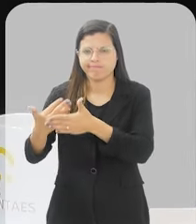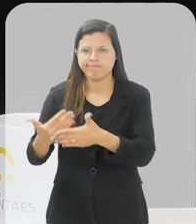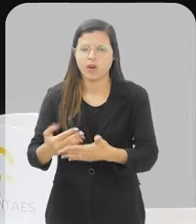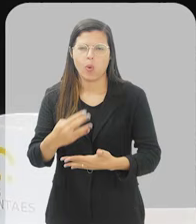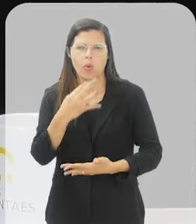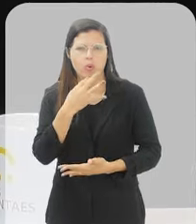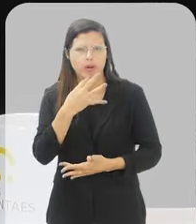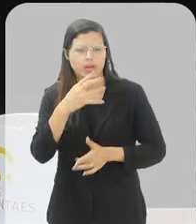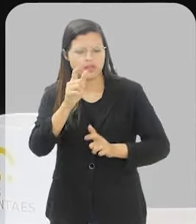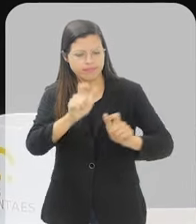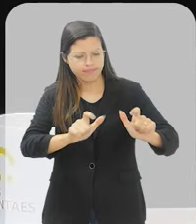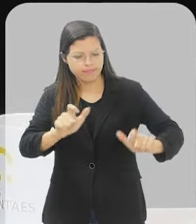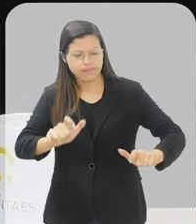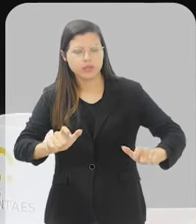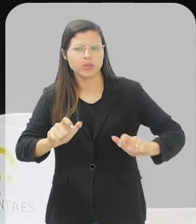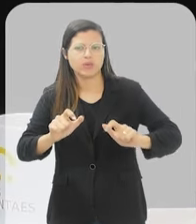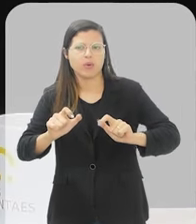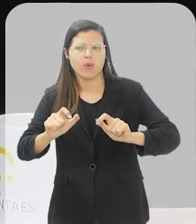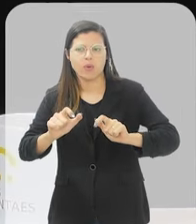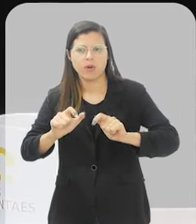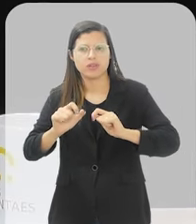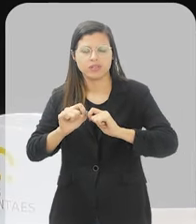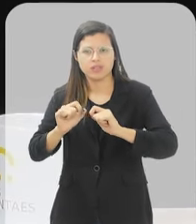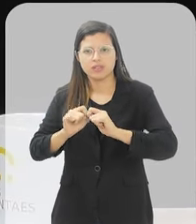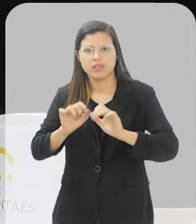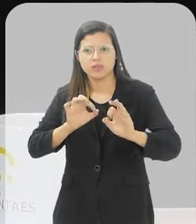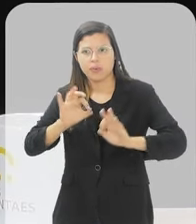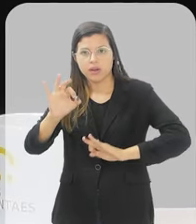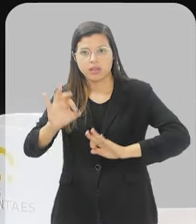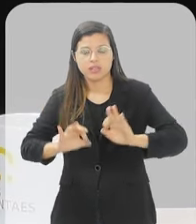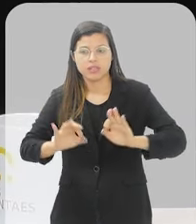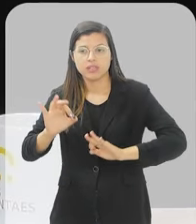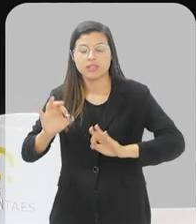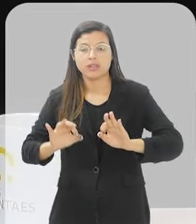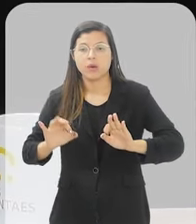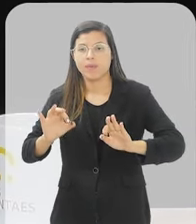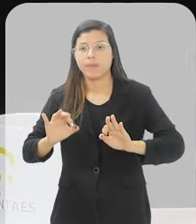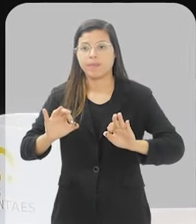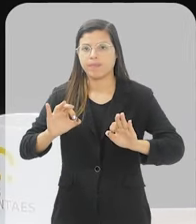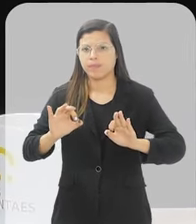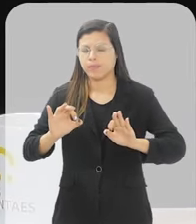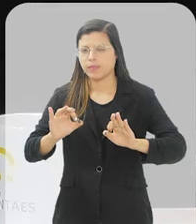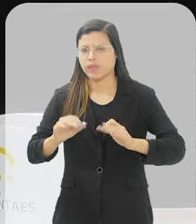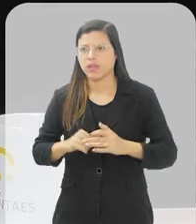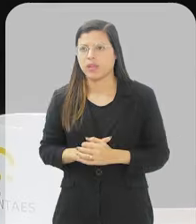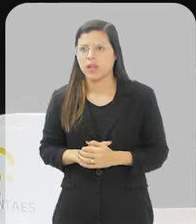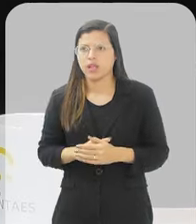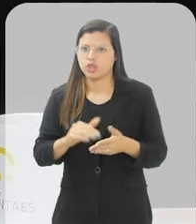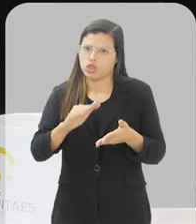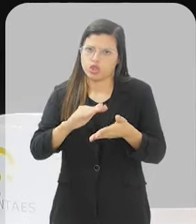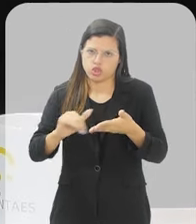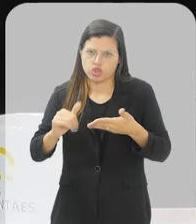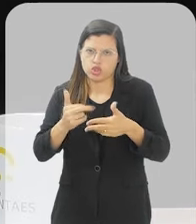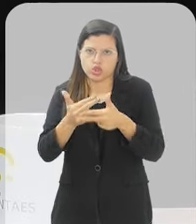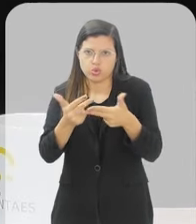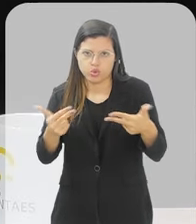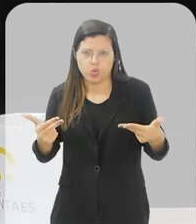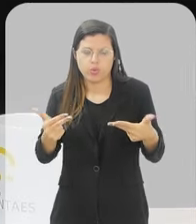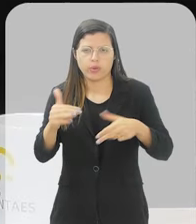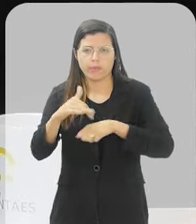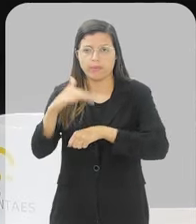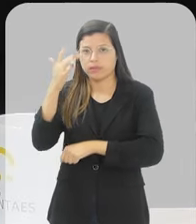certo conhecimento com as pessoas, né, que fazem a logística, a gente faz o quê? Tira-se o que tem como você retirar